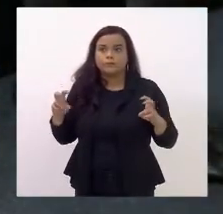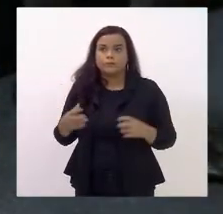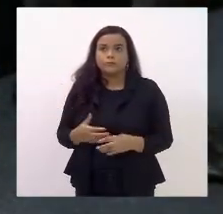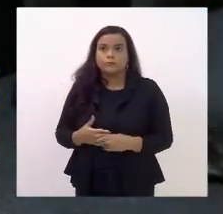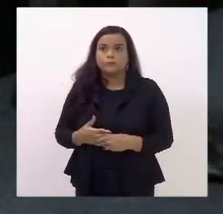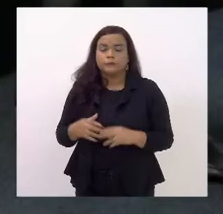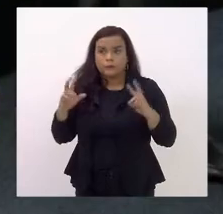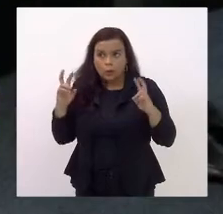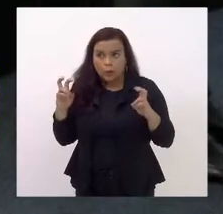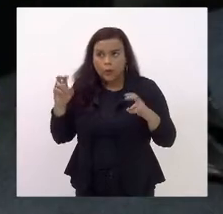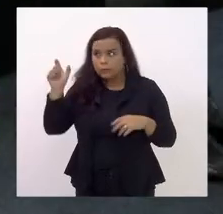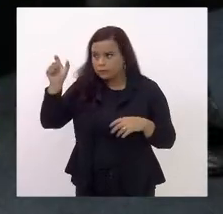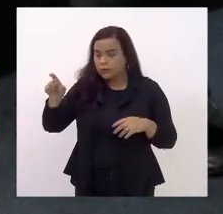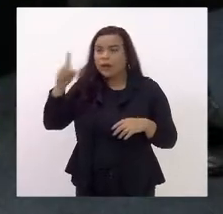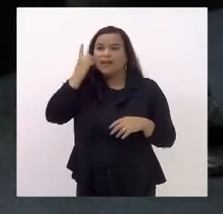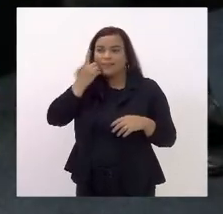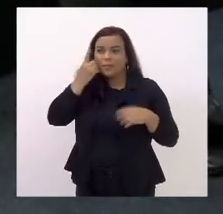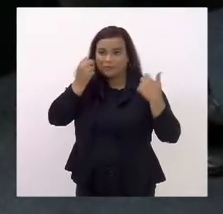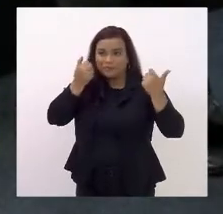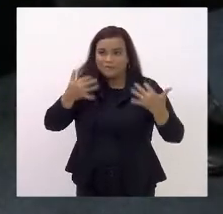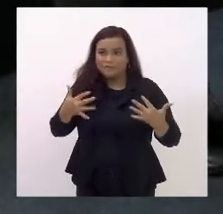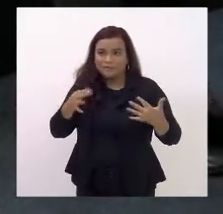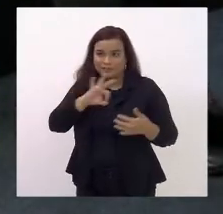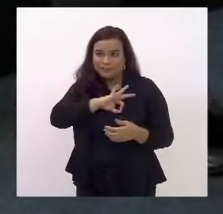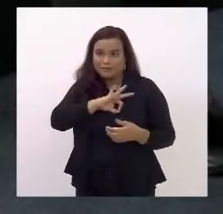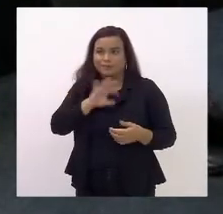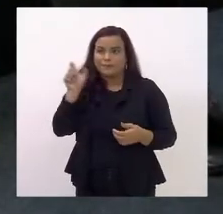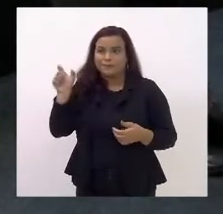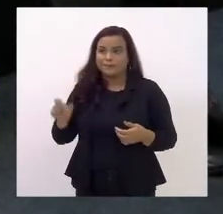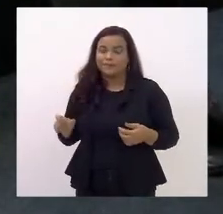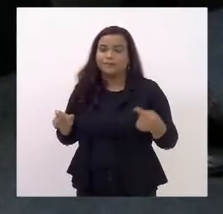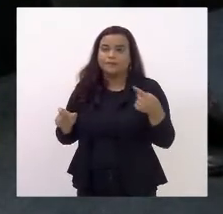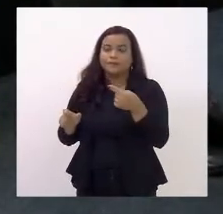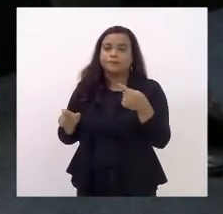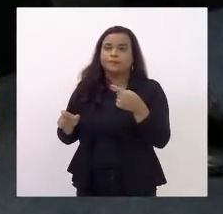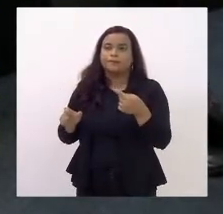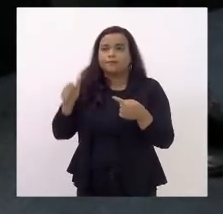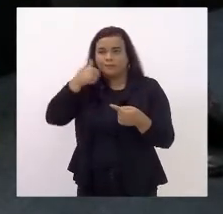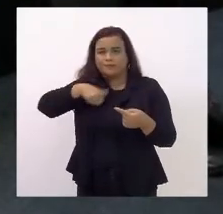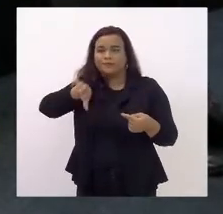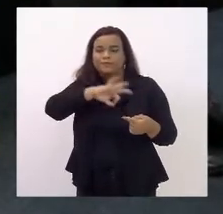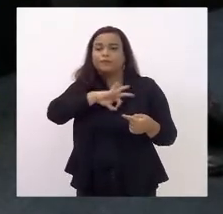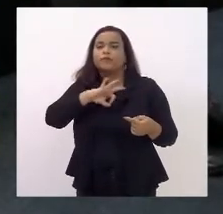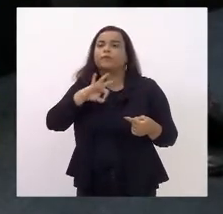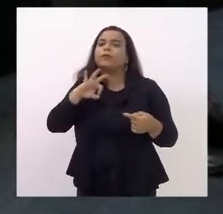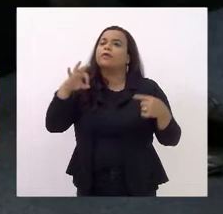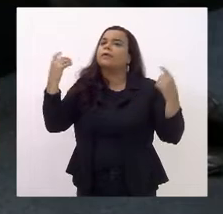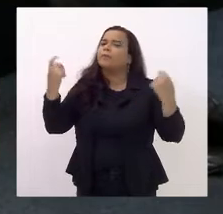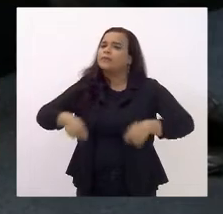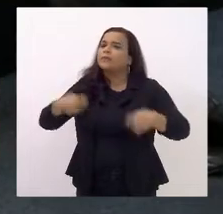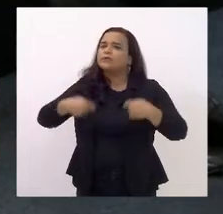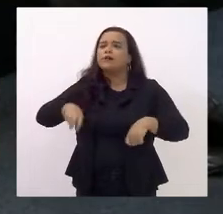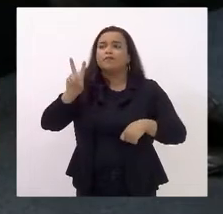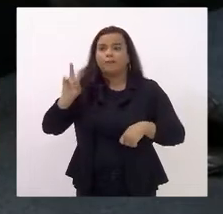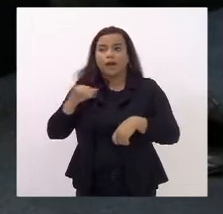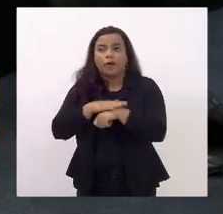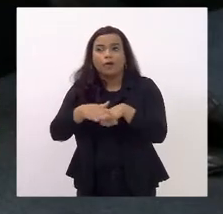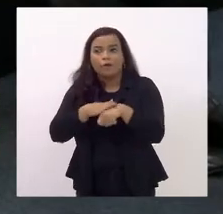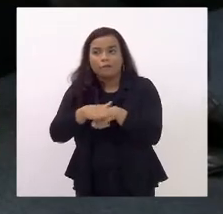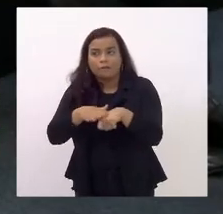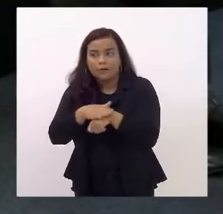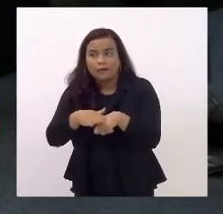Na linha da deputada Marta Rocha, senhor presidente. Será necessário uma